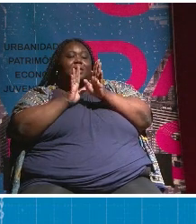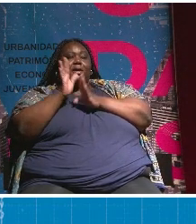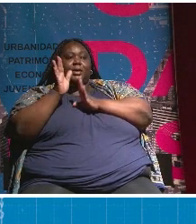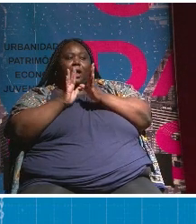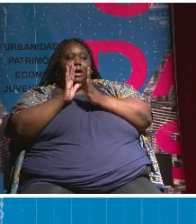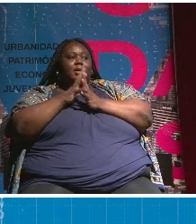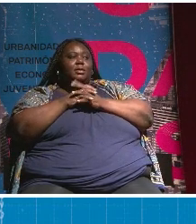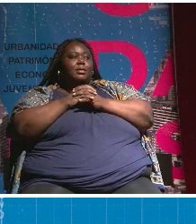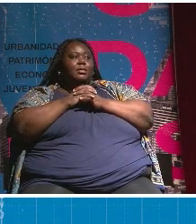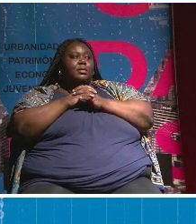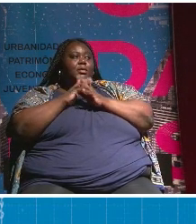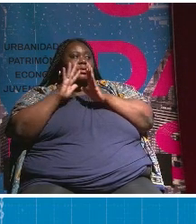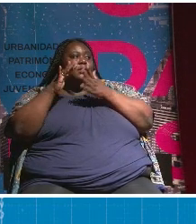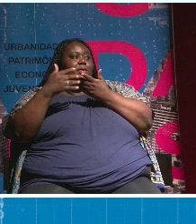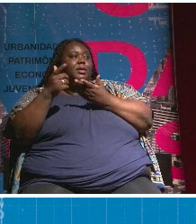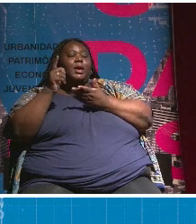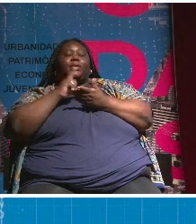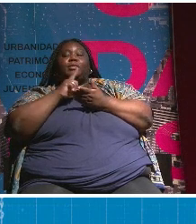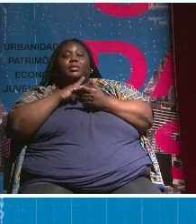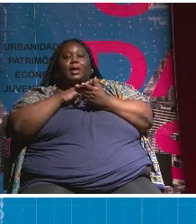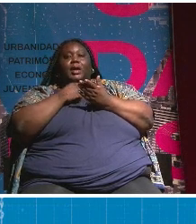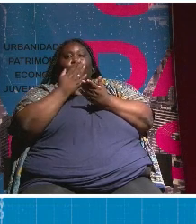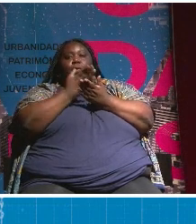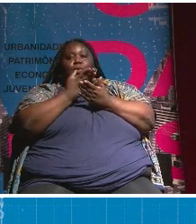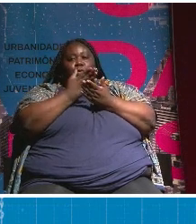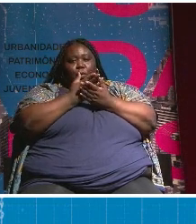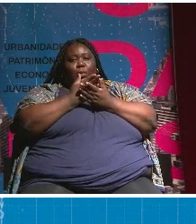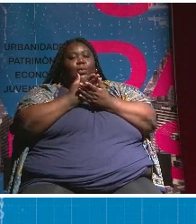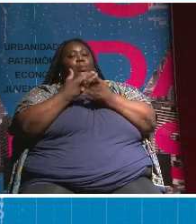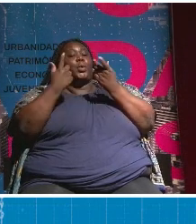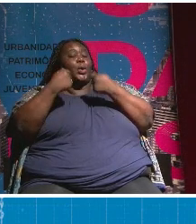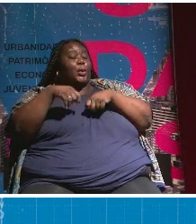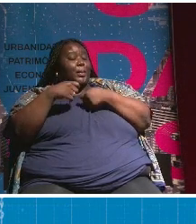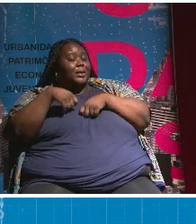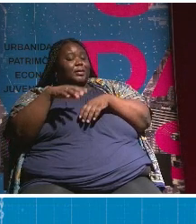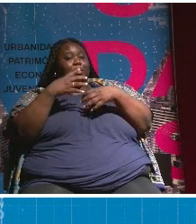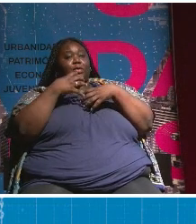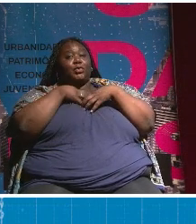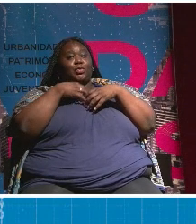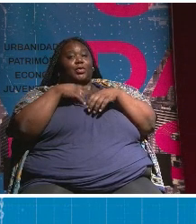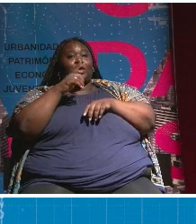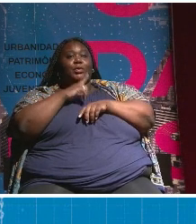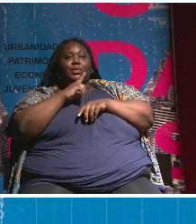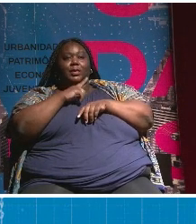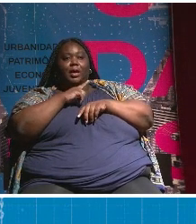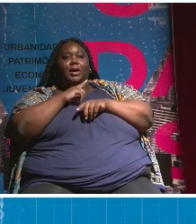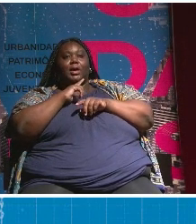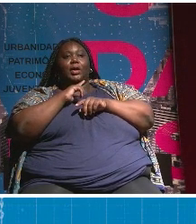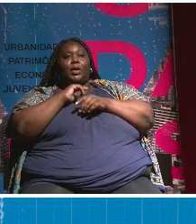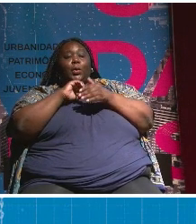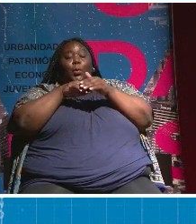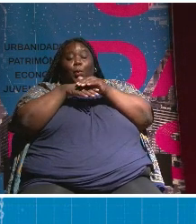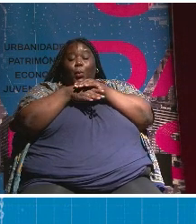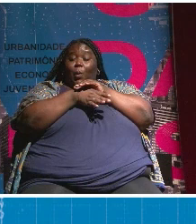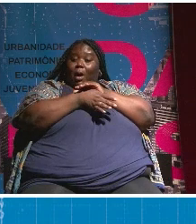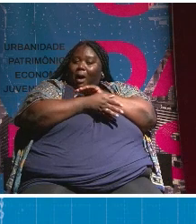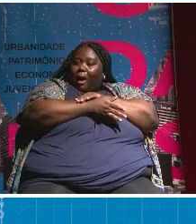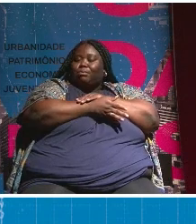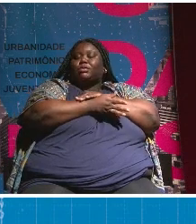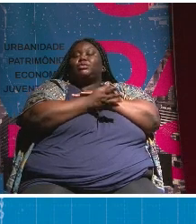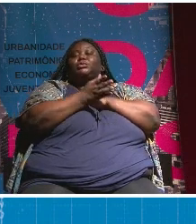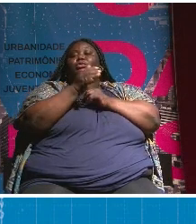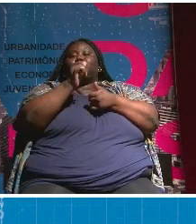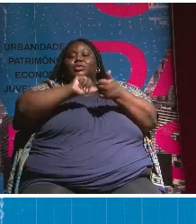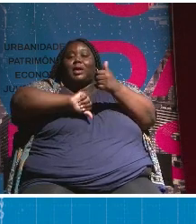acessadas. Então, ter esse mapeamento ativo. Precisamos, de alguma forma, estabelecer hábitos de